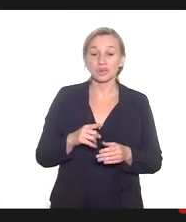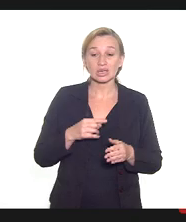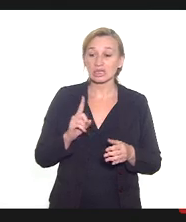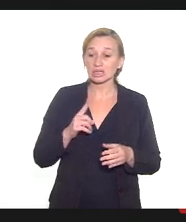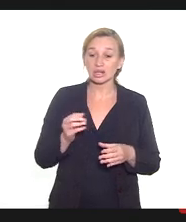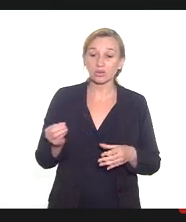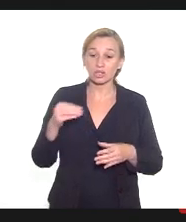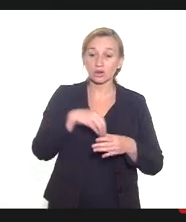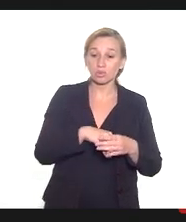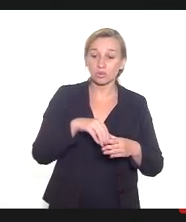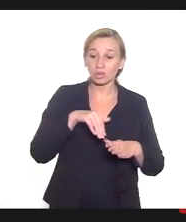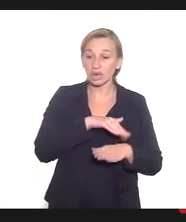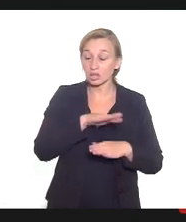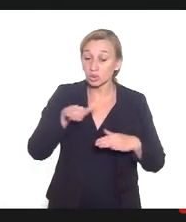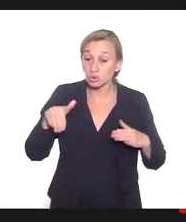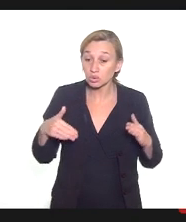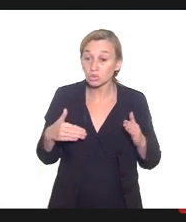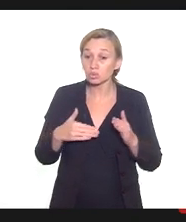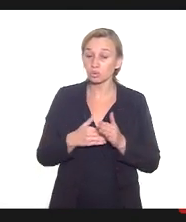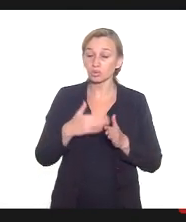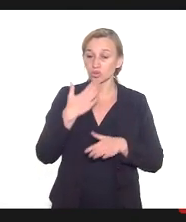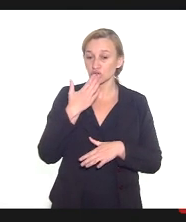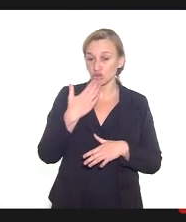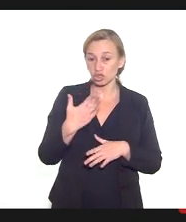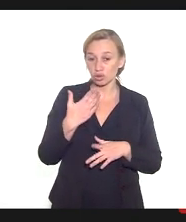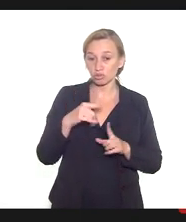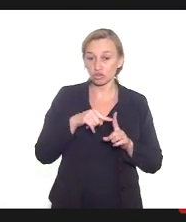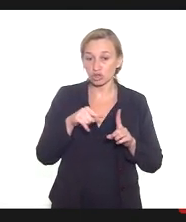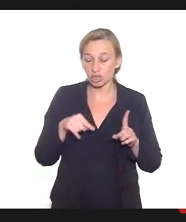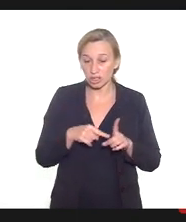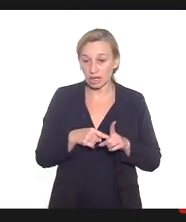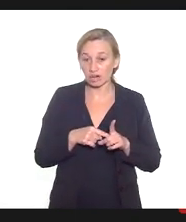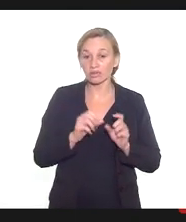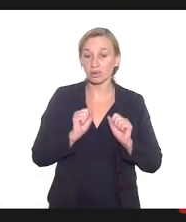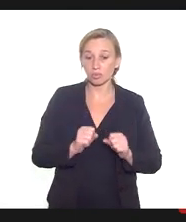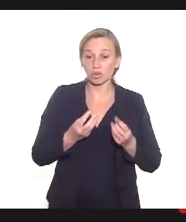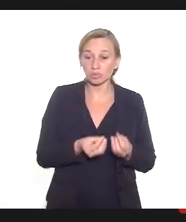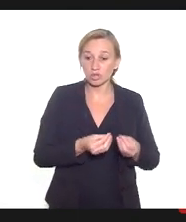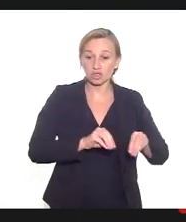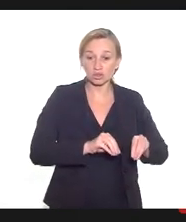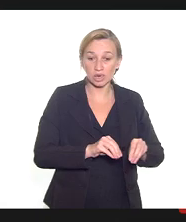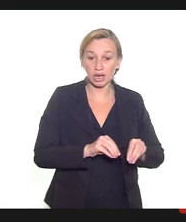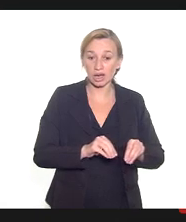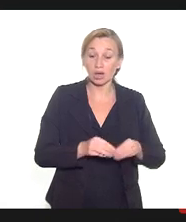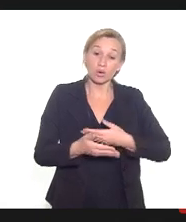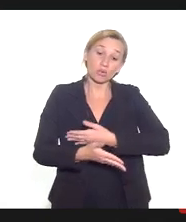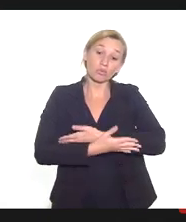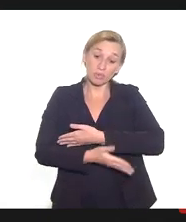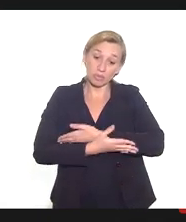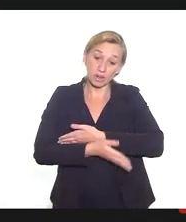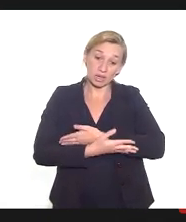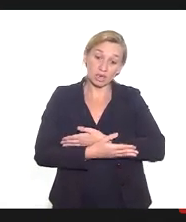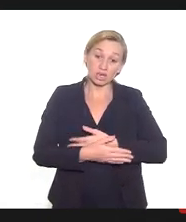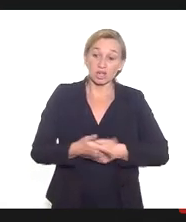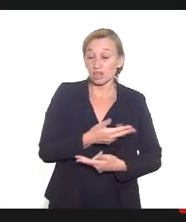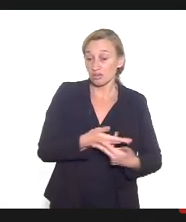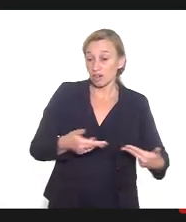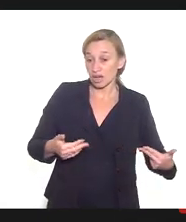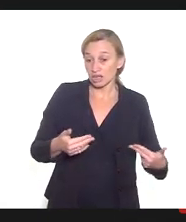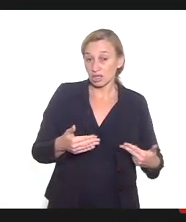o amplo espectro de morbidades e intercorrências que podem afetar a gravidez e muitas ficam